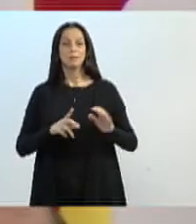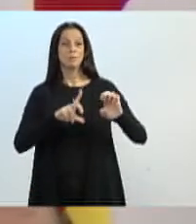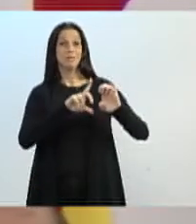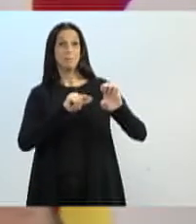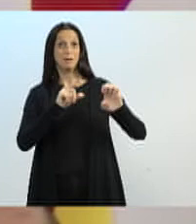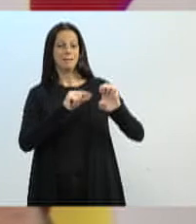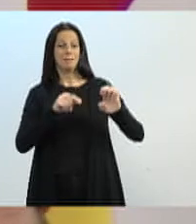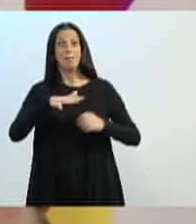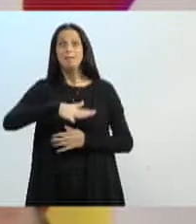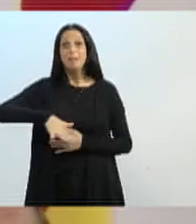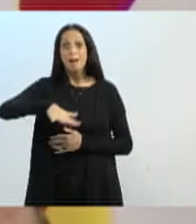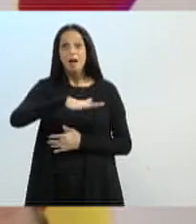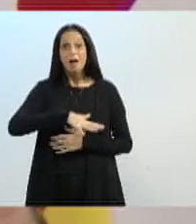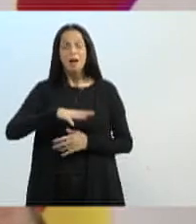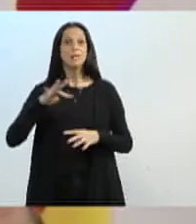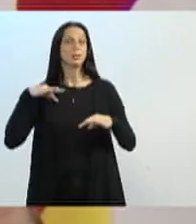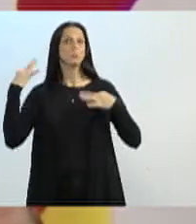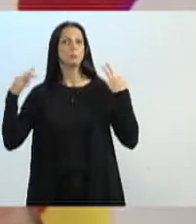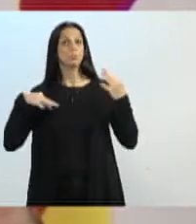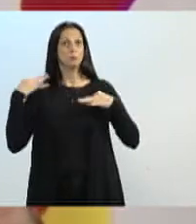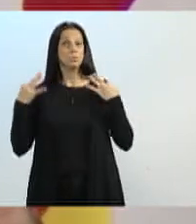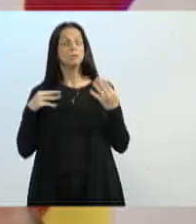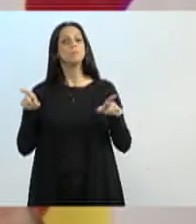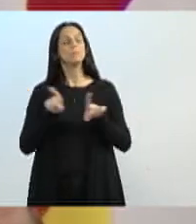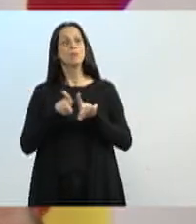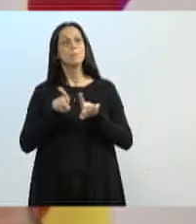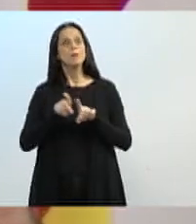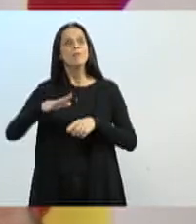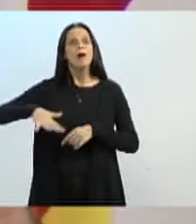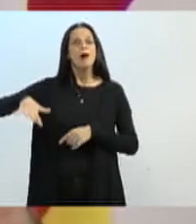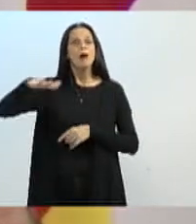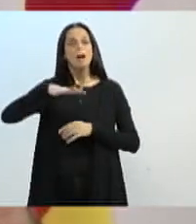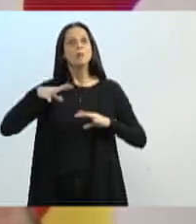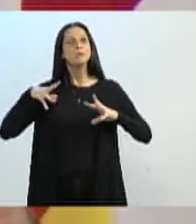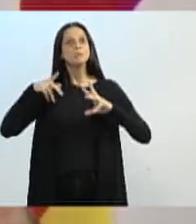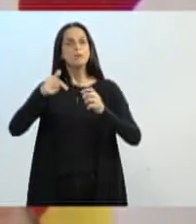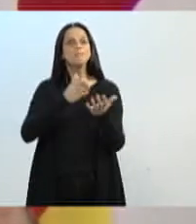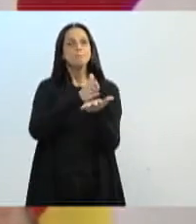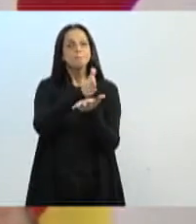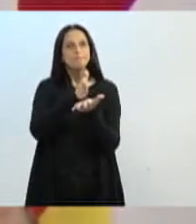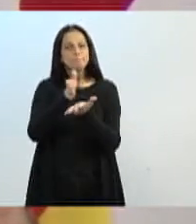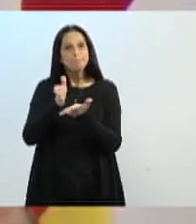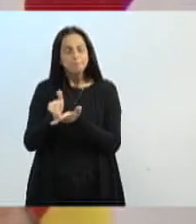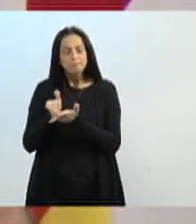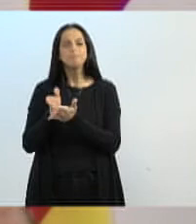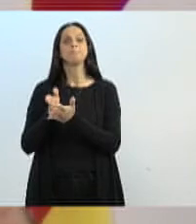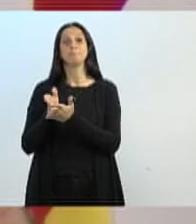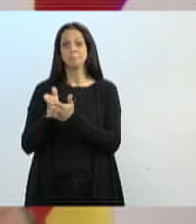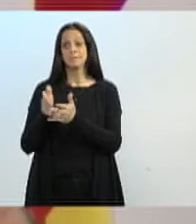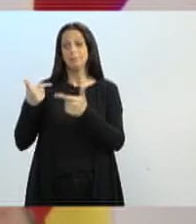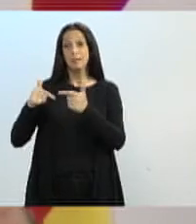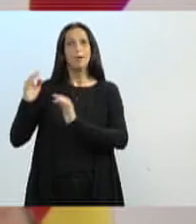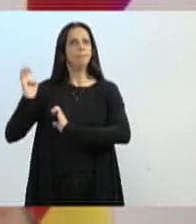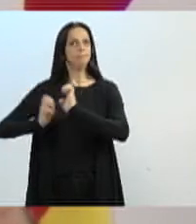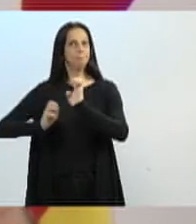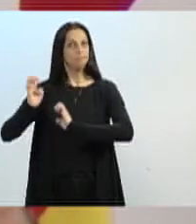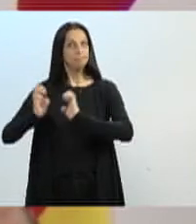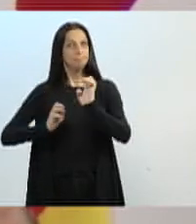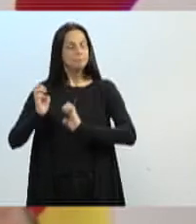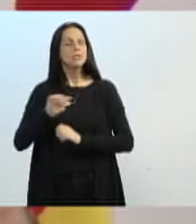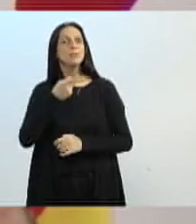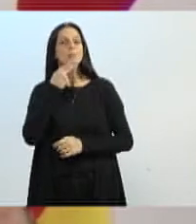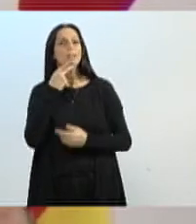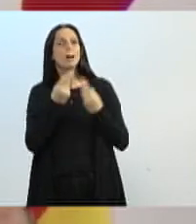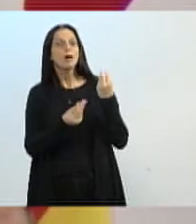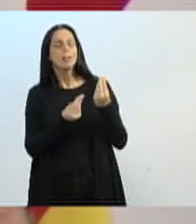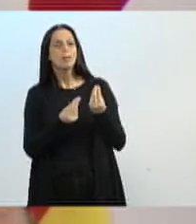do ramo do turismo, assim como todos os outros segmentos empresariais, fazem seu cálculo econômico sobre a atividade que